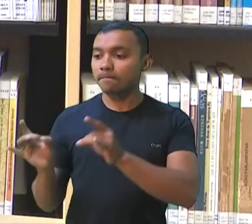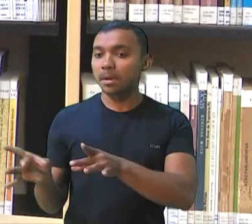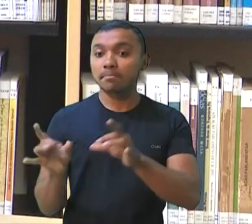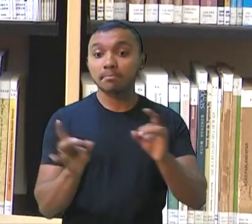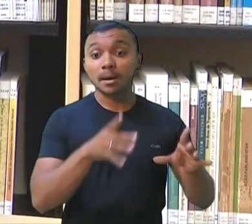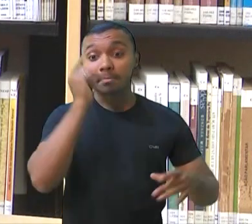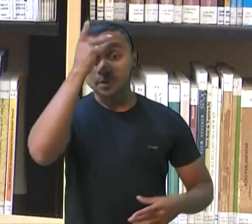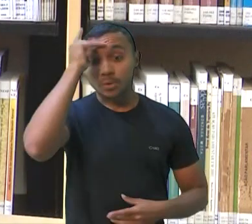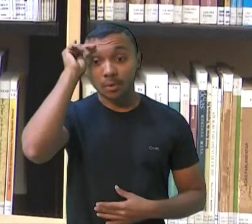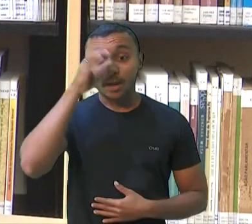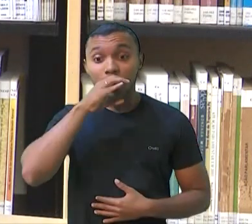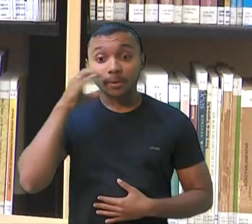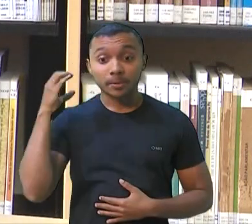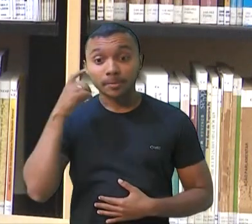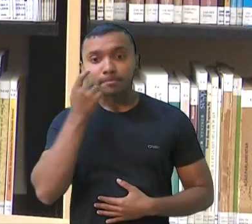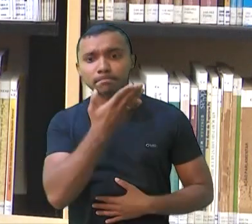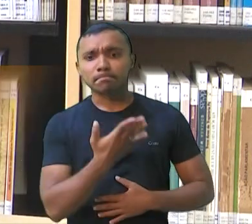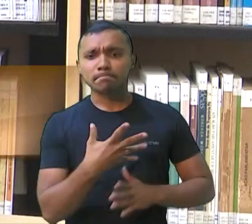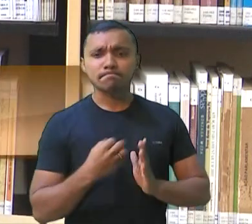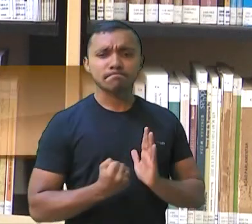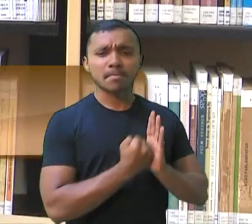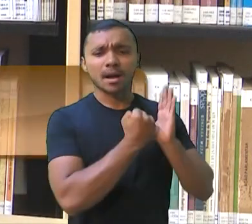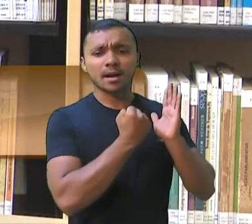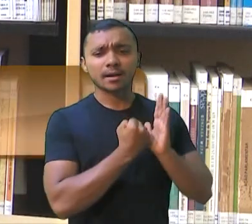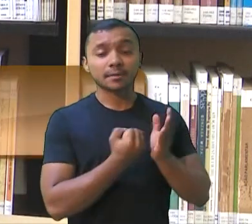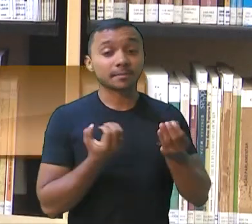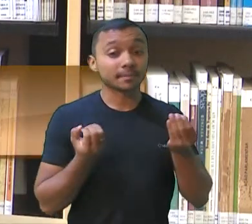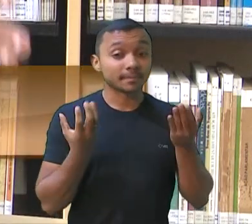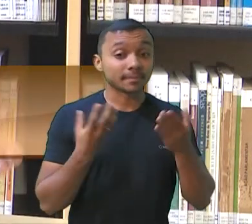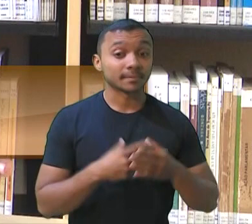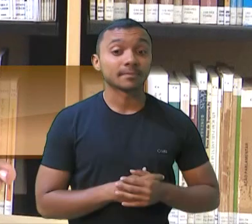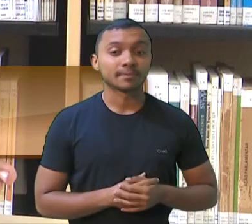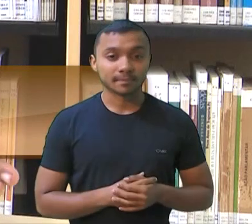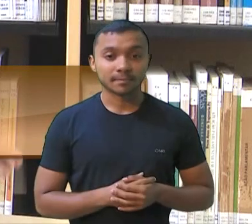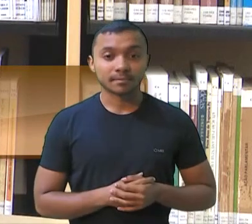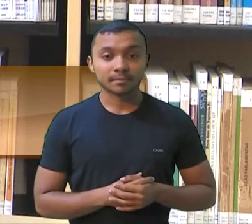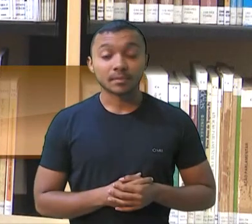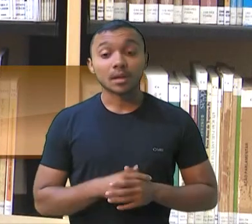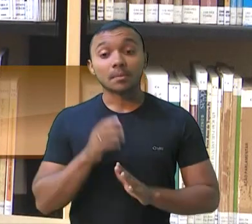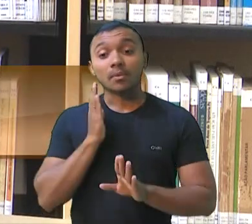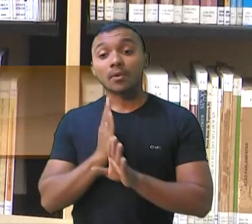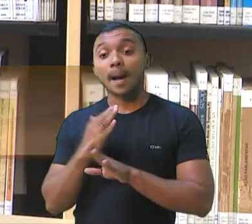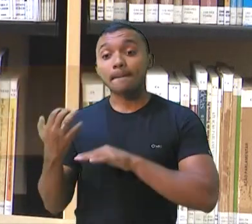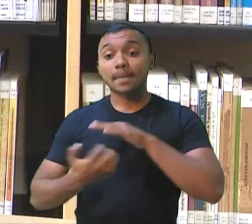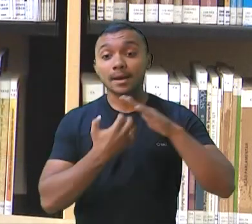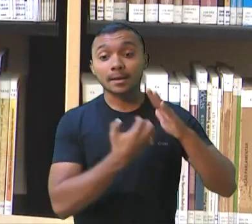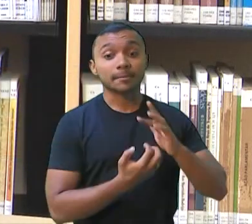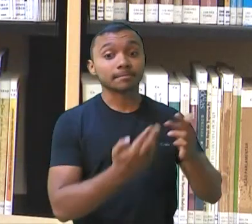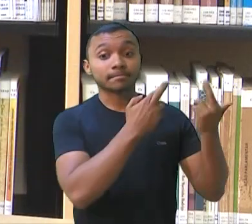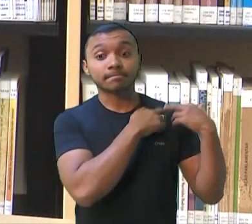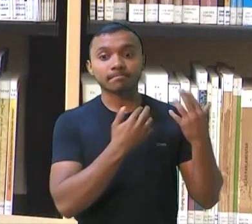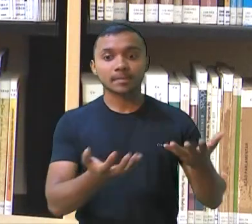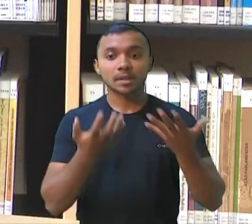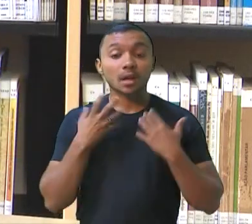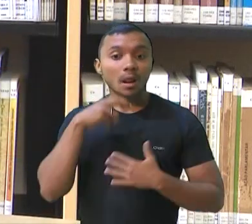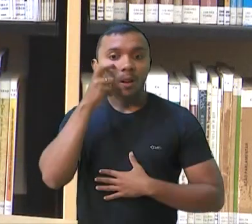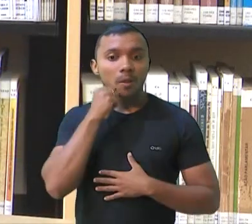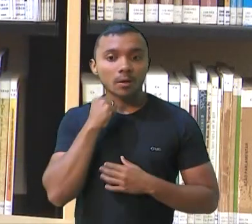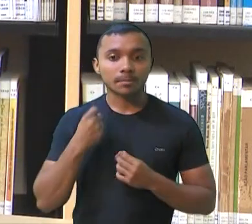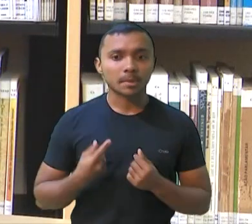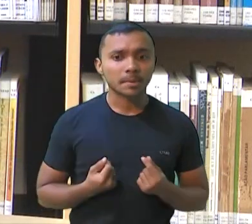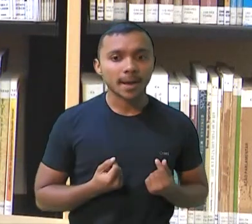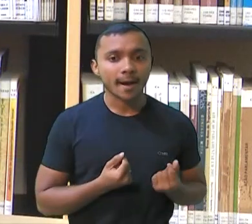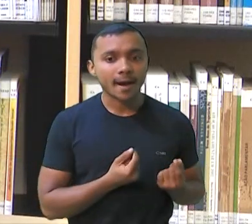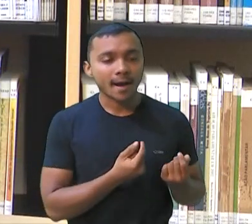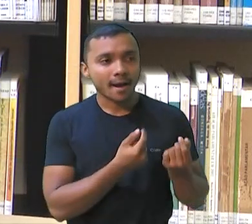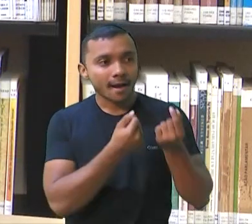Gwen Stacy, ela marca. Por quê? Quem estava por trás das editoras que queria ganhar muito dinheiro,